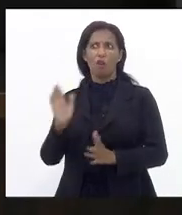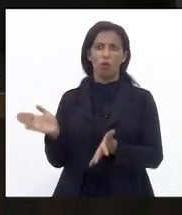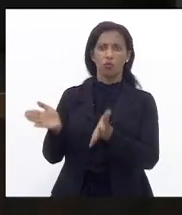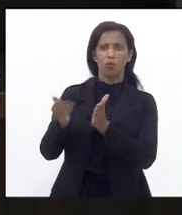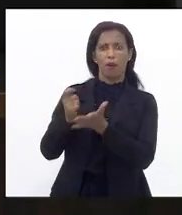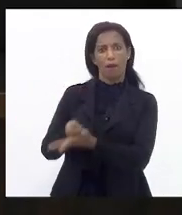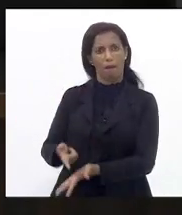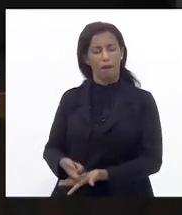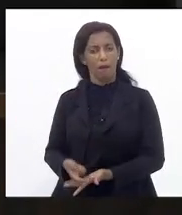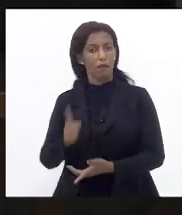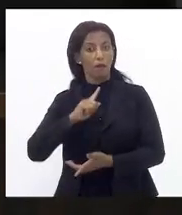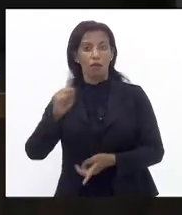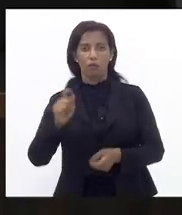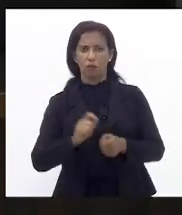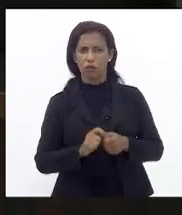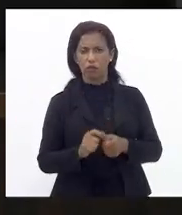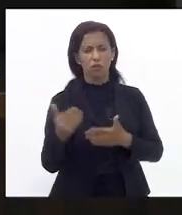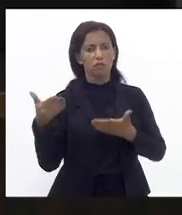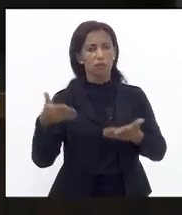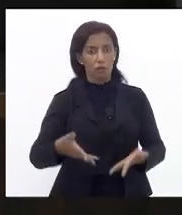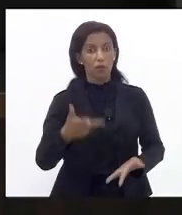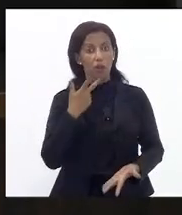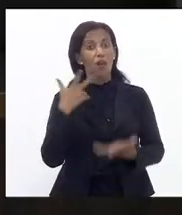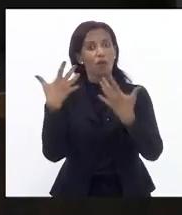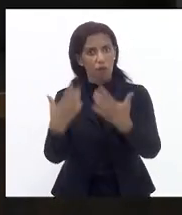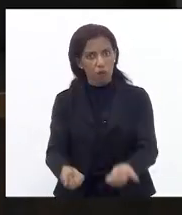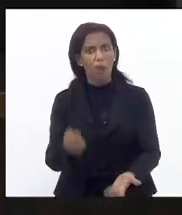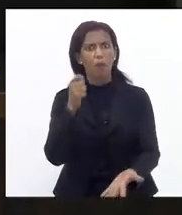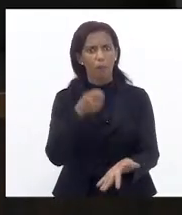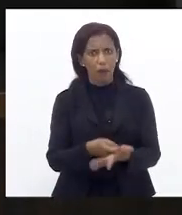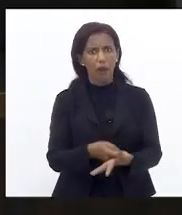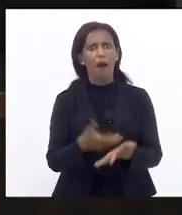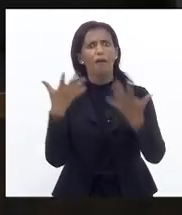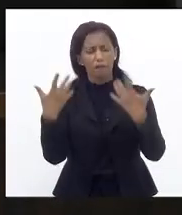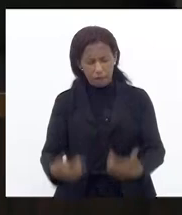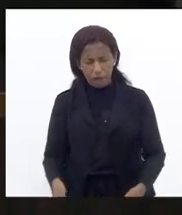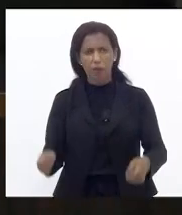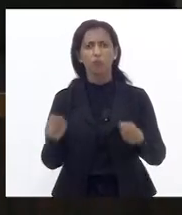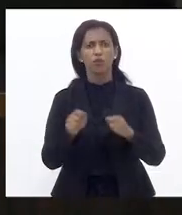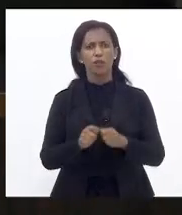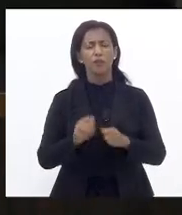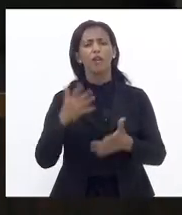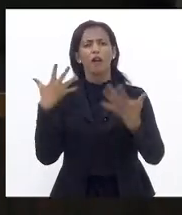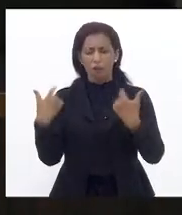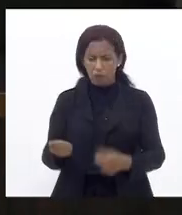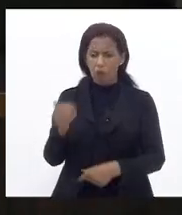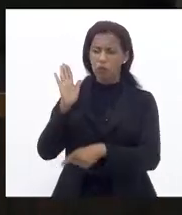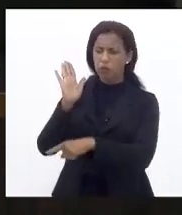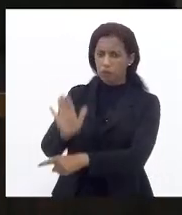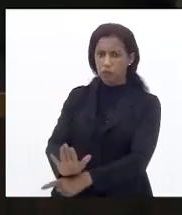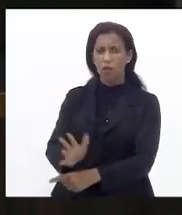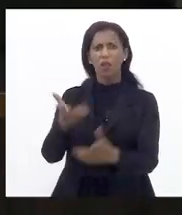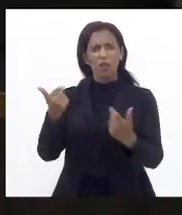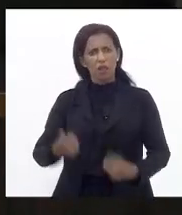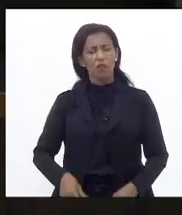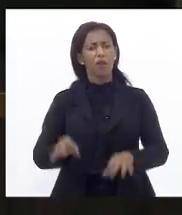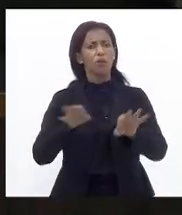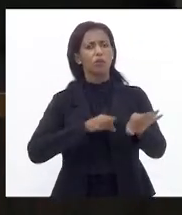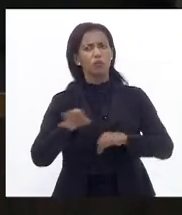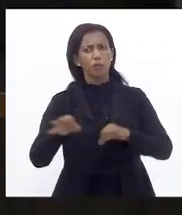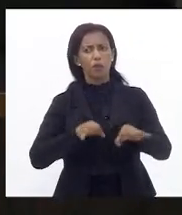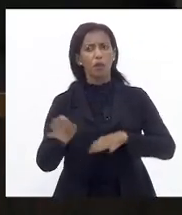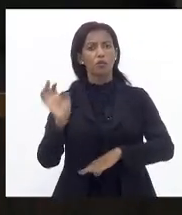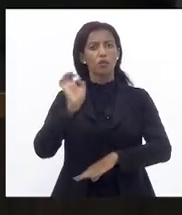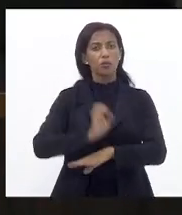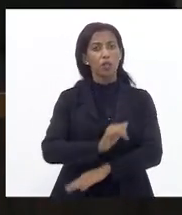não vamos fazer ele veio para dizer vamos pagar Vamos fazer vamos contribuir e vamos preparar o